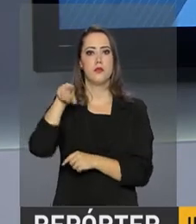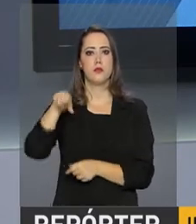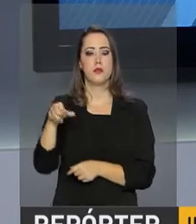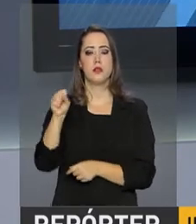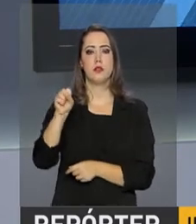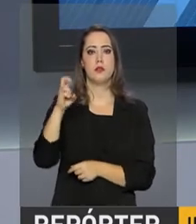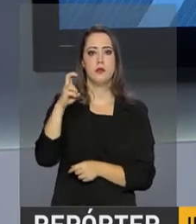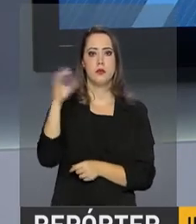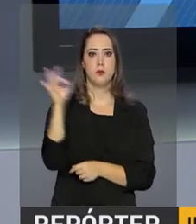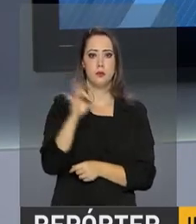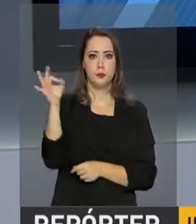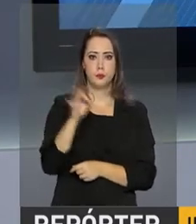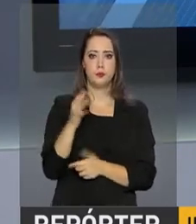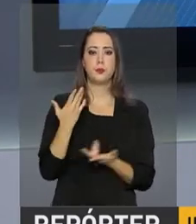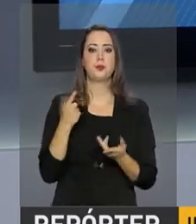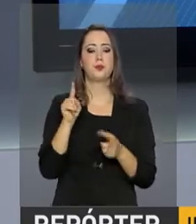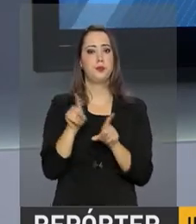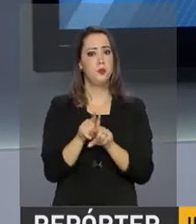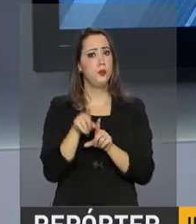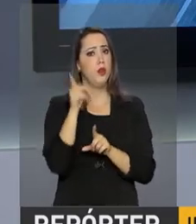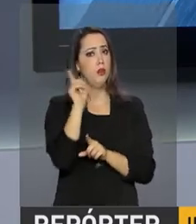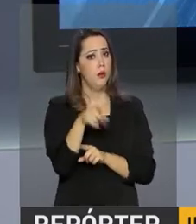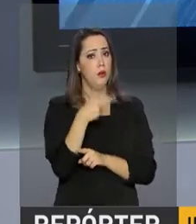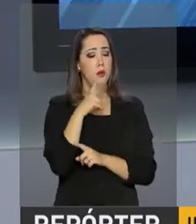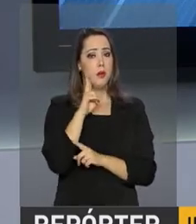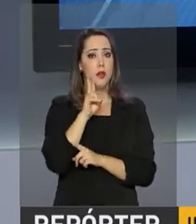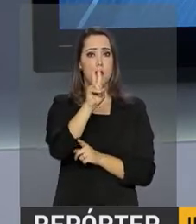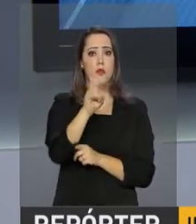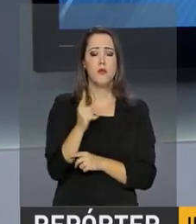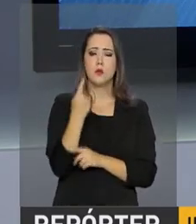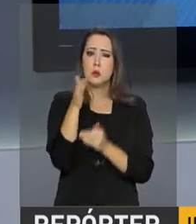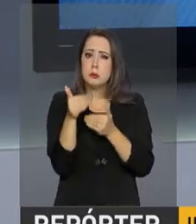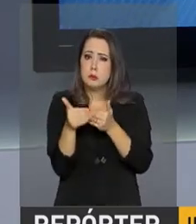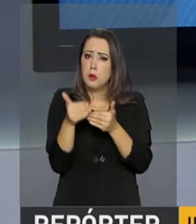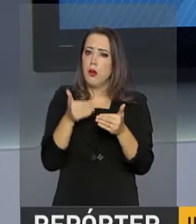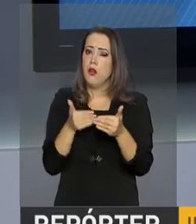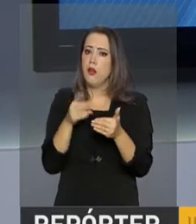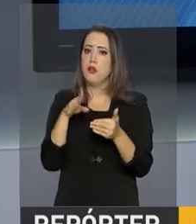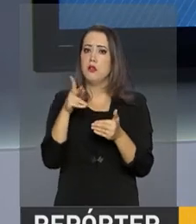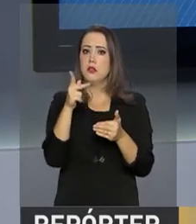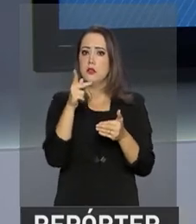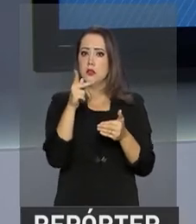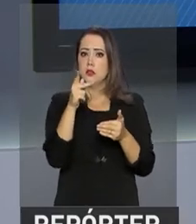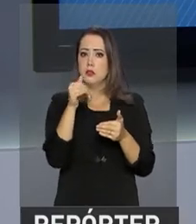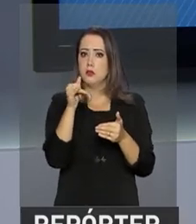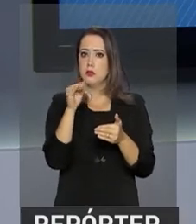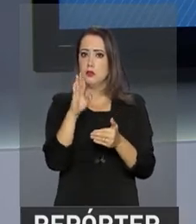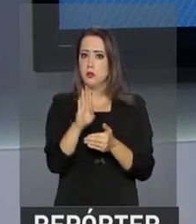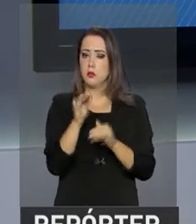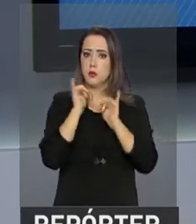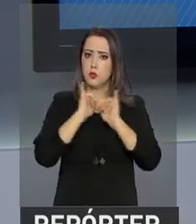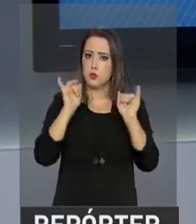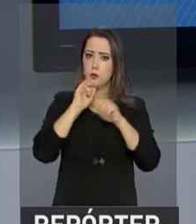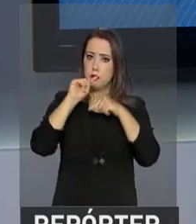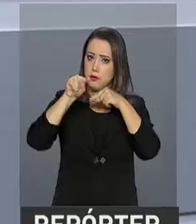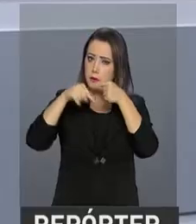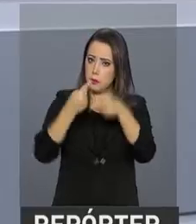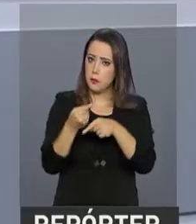0,85%, com ajustes. O IBCBR é considerado apenas uma prévia do PIB, que ainda será divulgado pelo